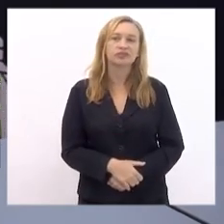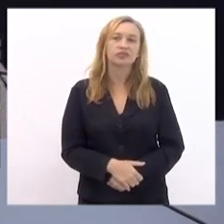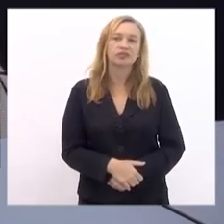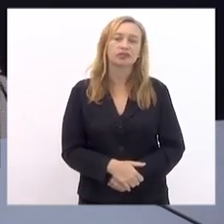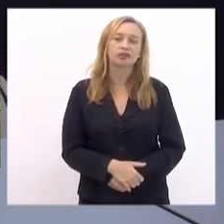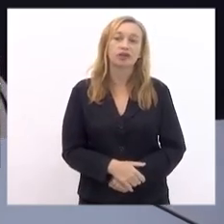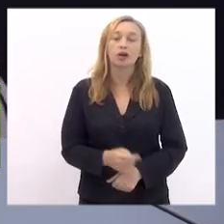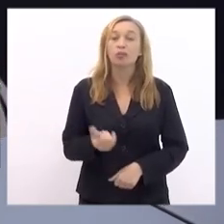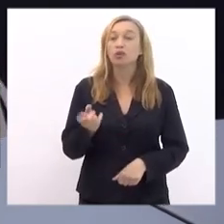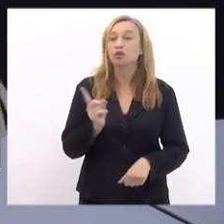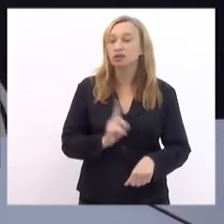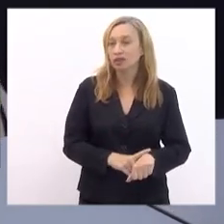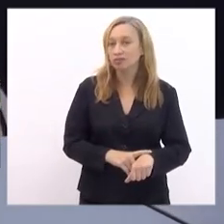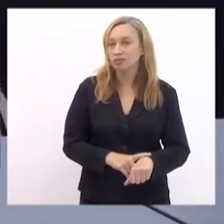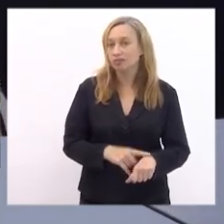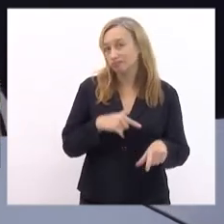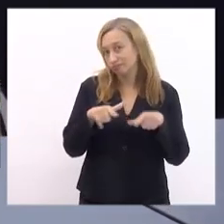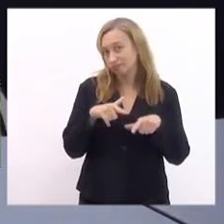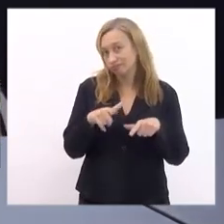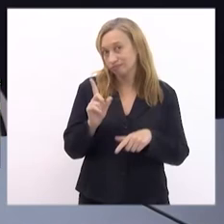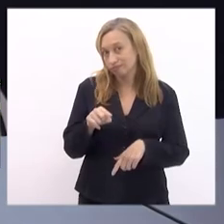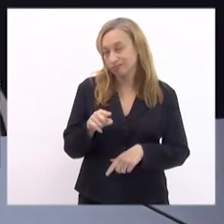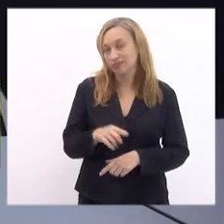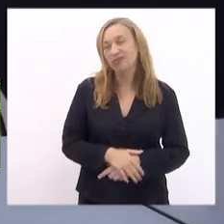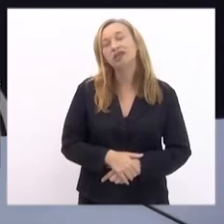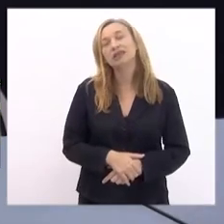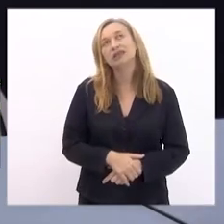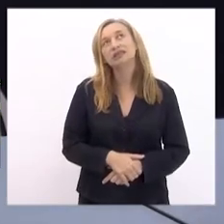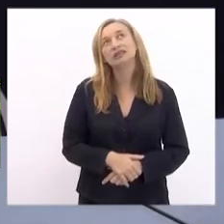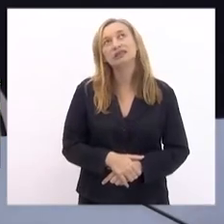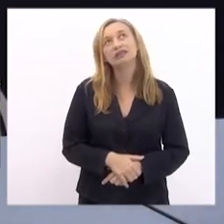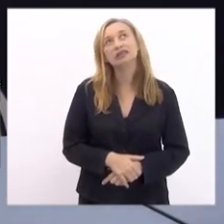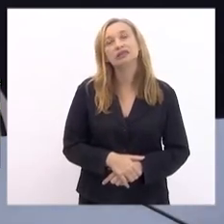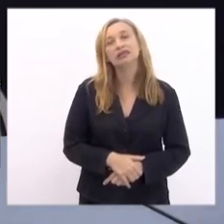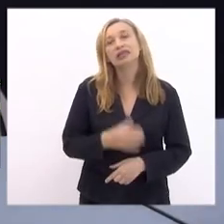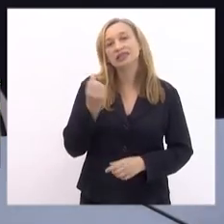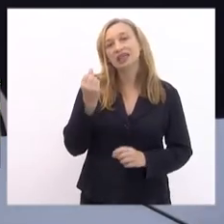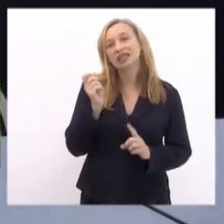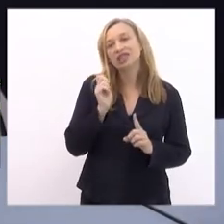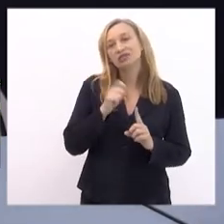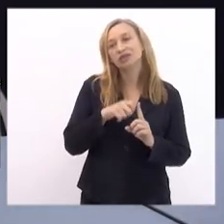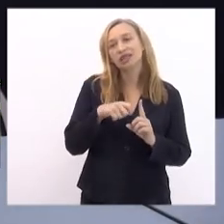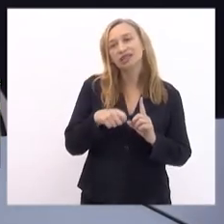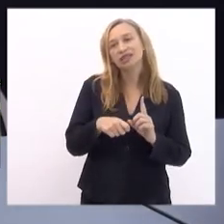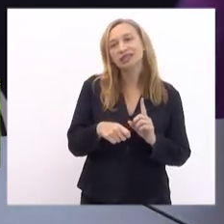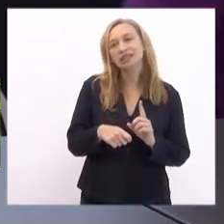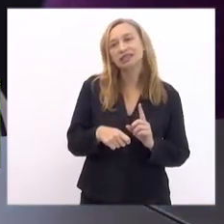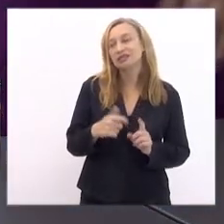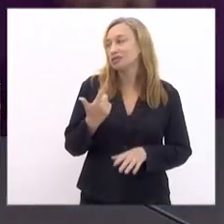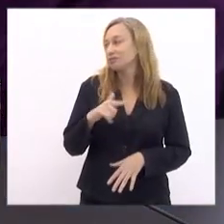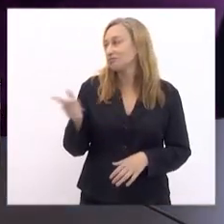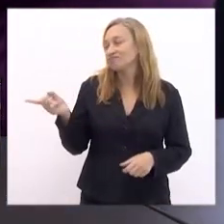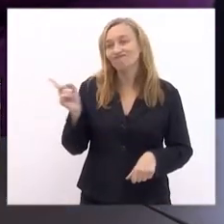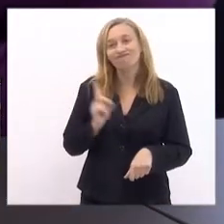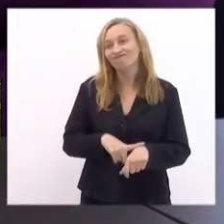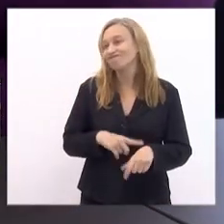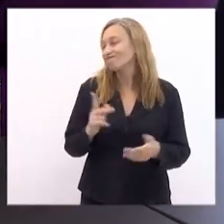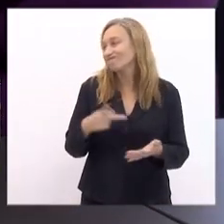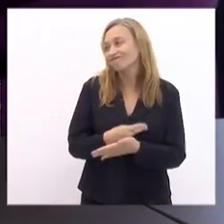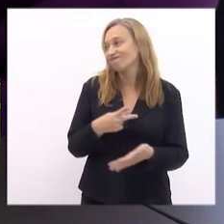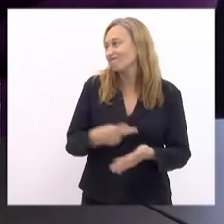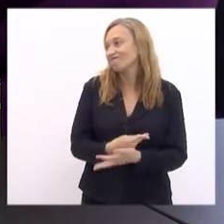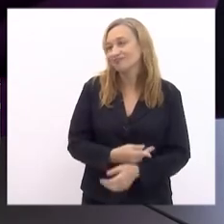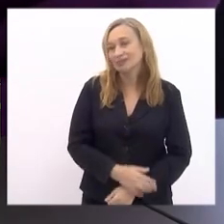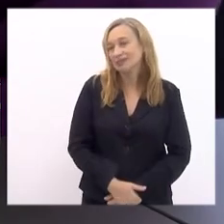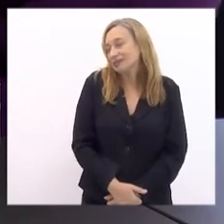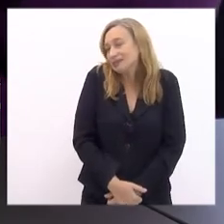Estou há pouco tempo no cargo, né? Estou completando no dia 2, 6 meses, e a partir de agora não temos mais tempo para o erro. Só um pouquinho,